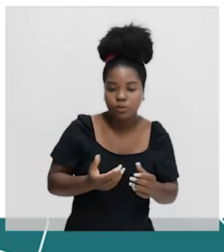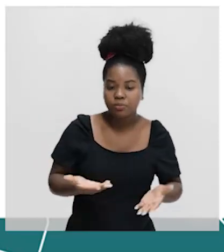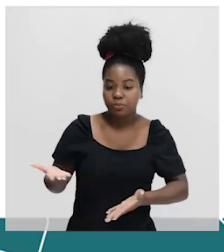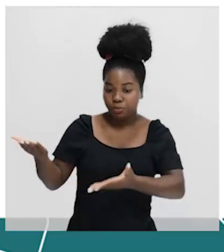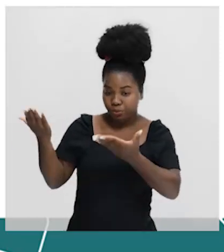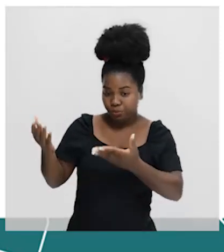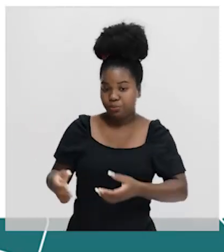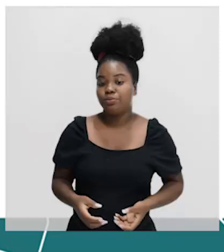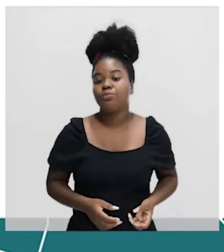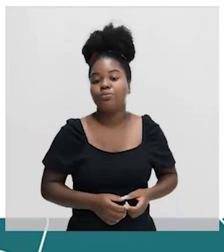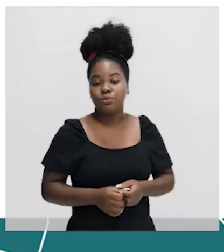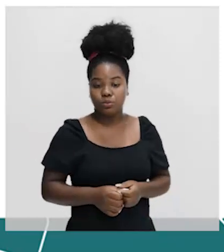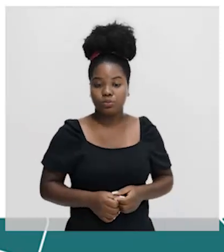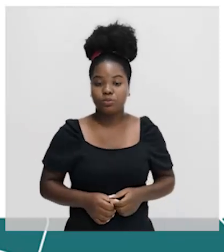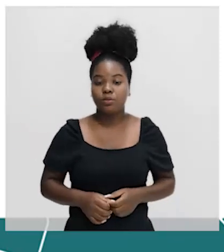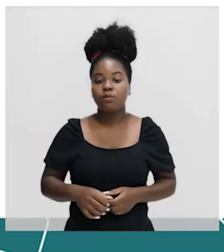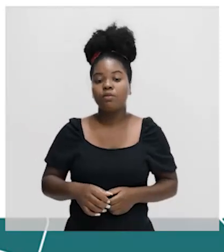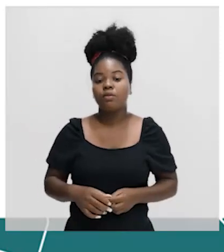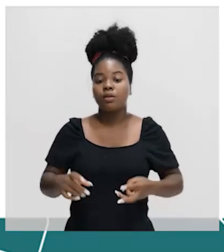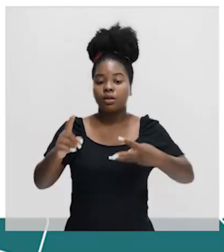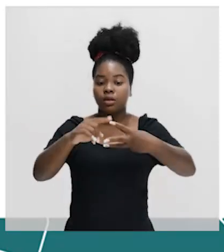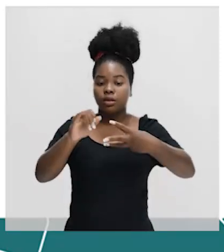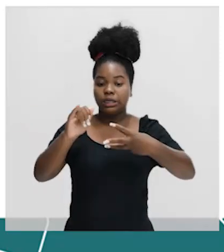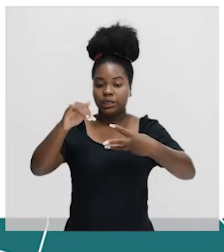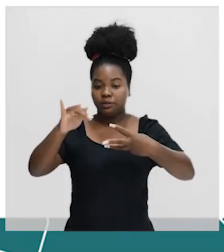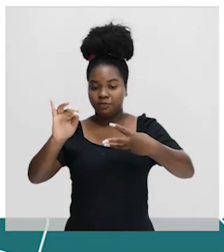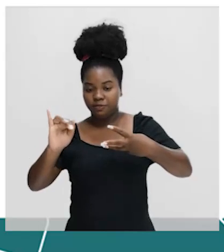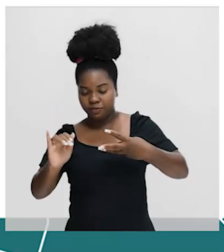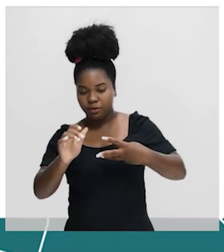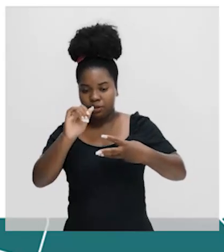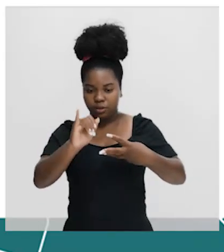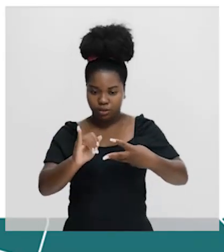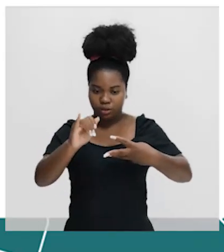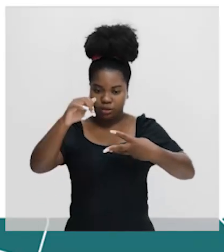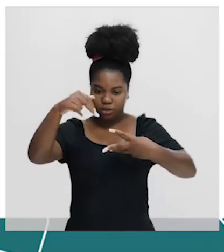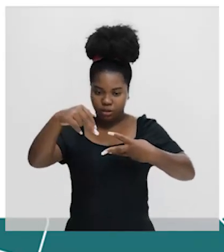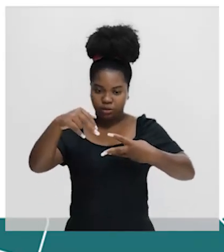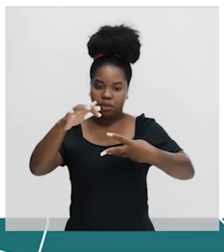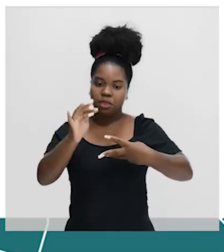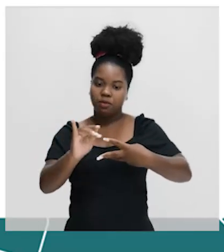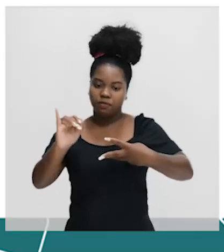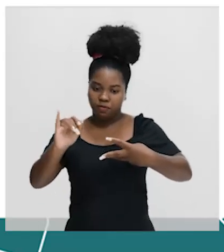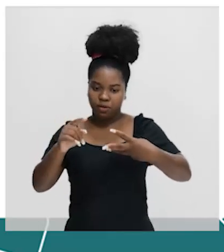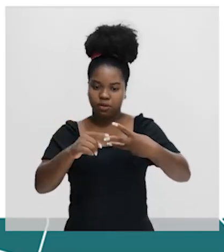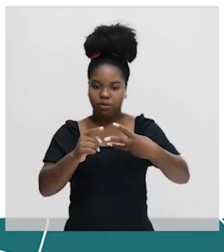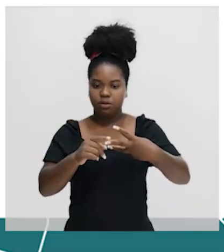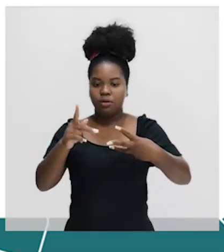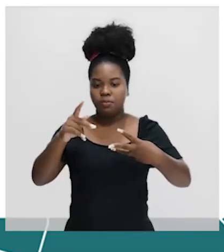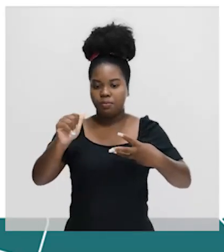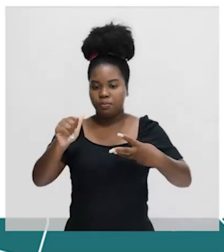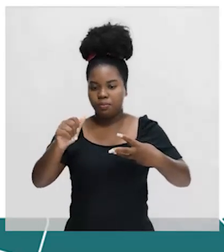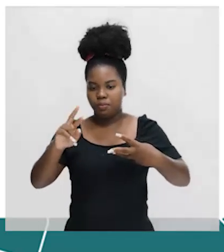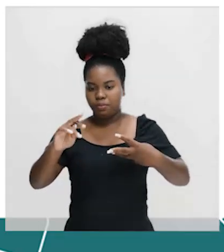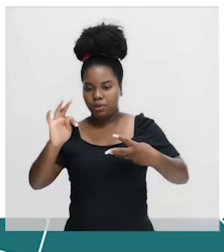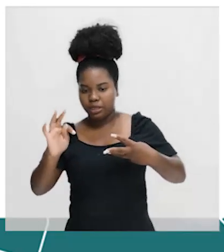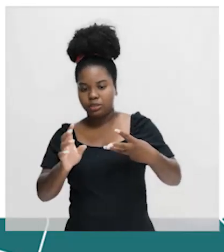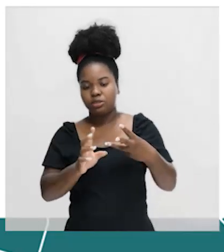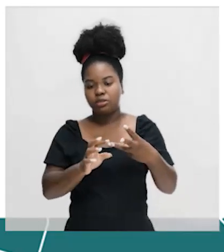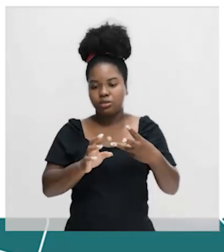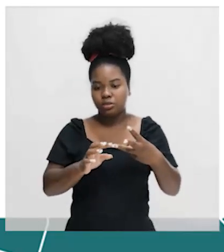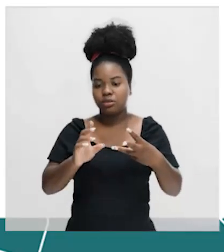o particípio e o gerúndio. O infinitivo ele pode ser pessoal ou